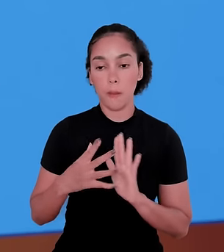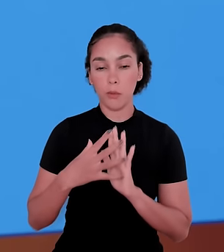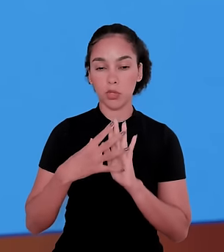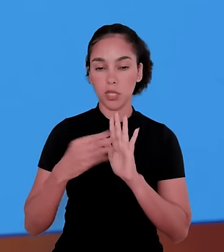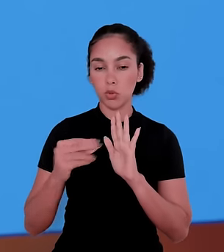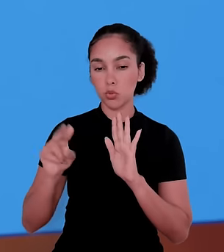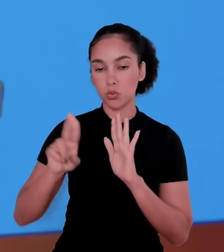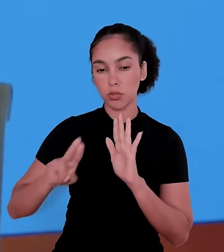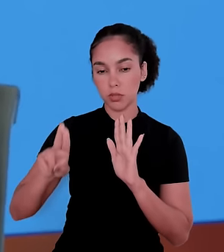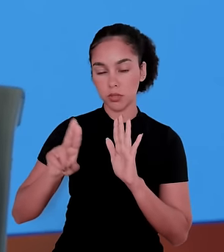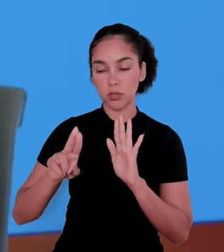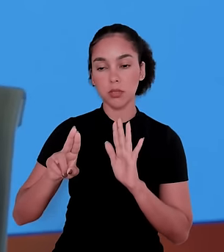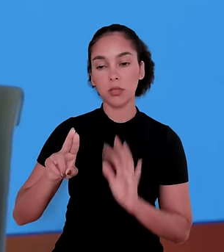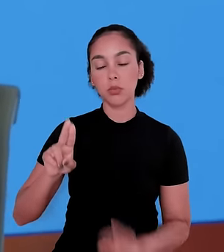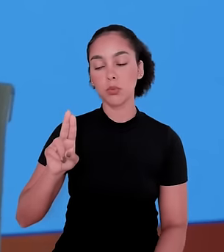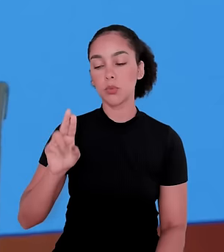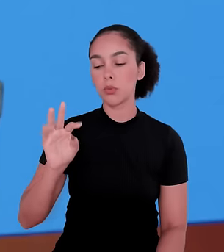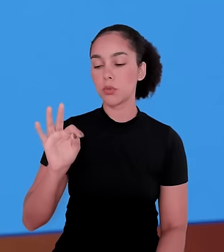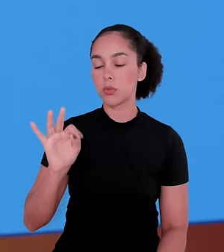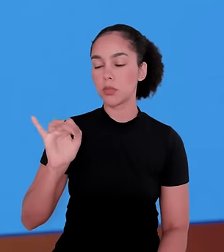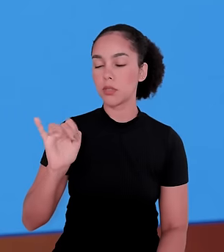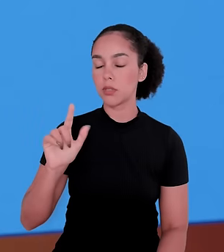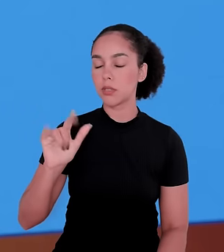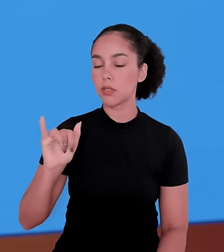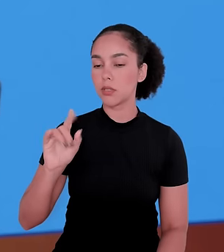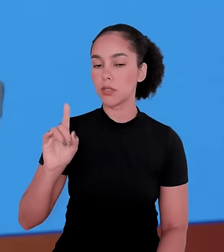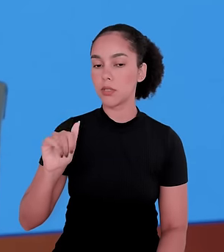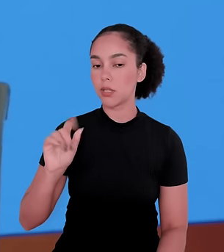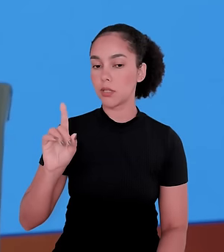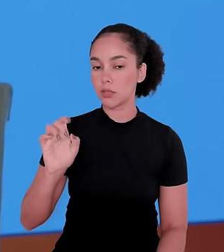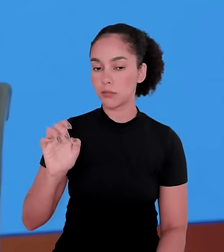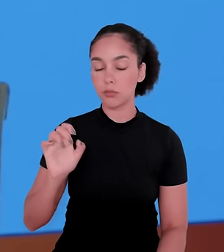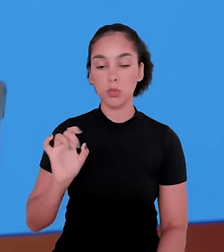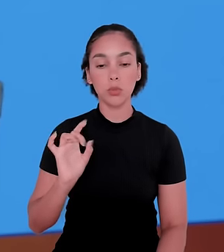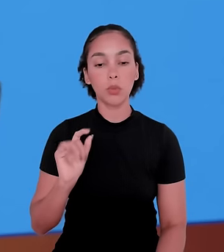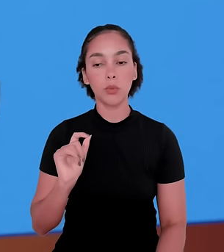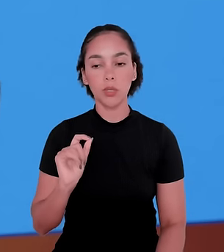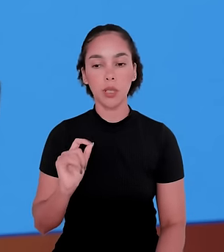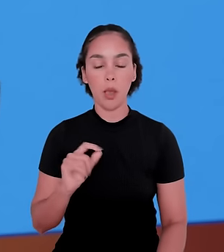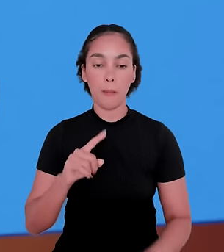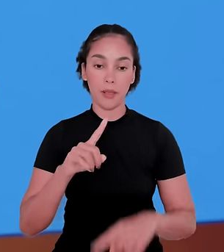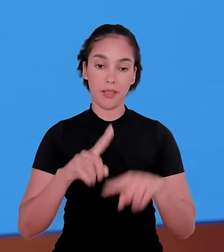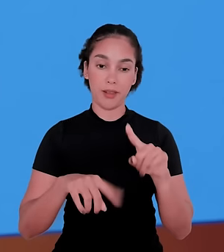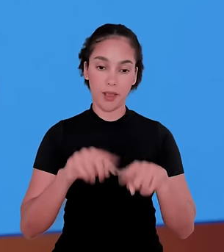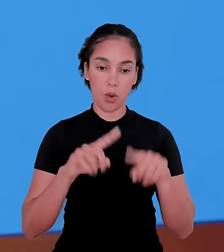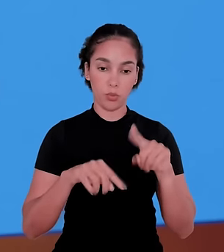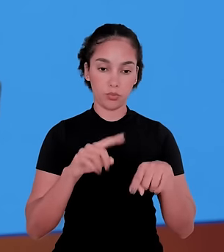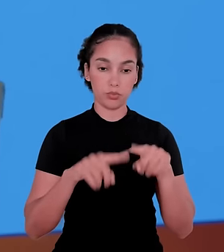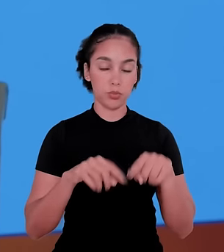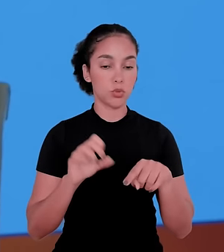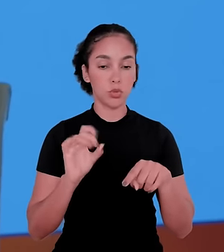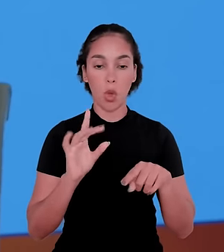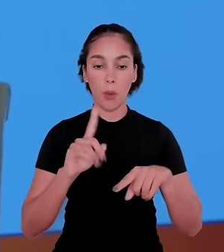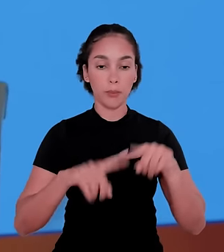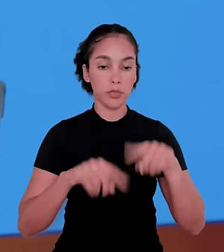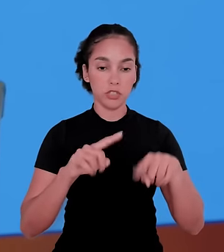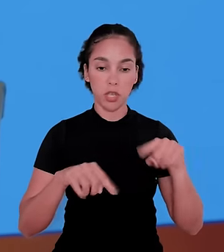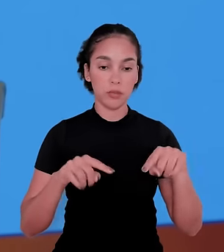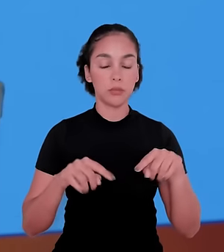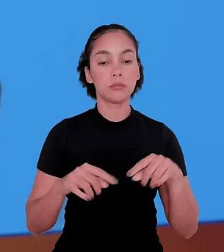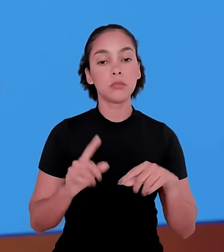utilidade tá o modelo de utilidade eh ele só serve para objetos tá então é uma